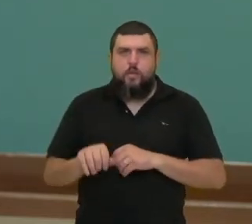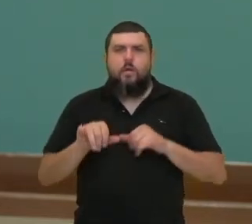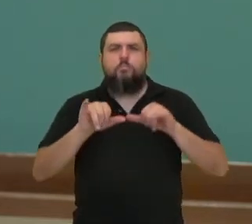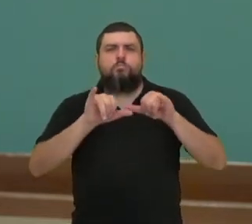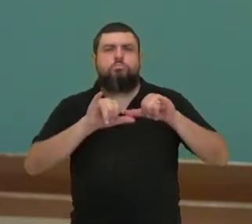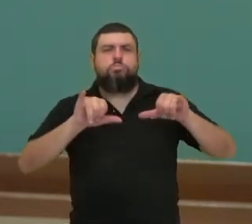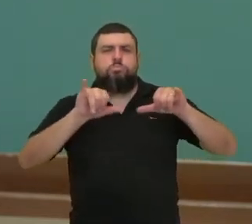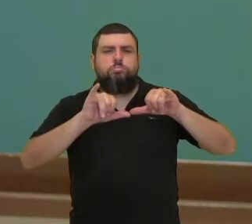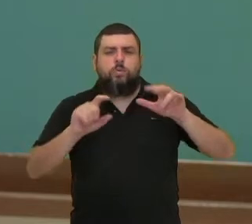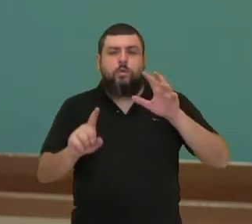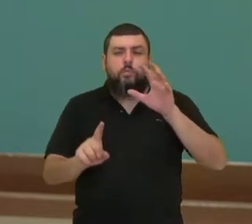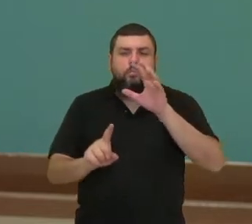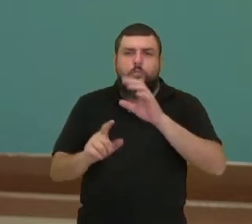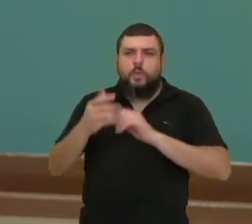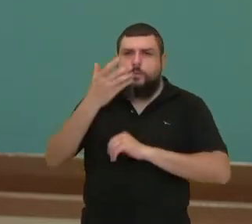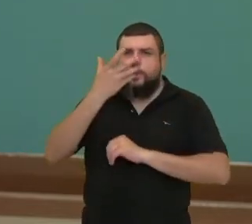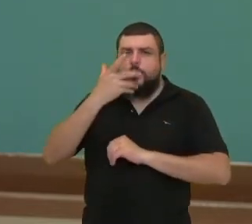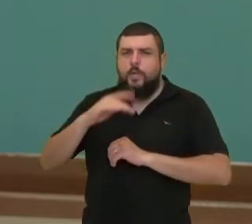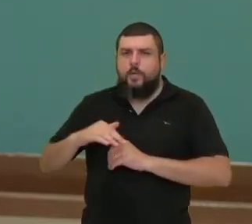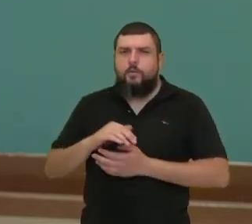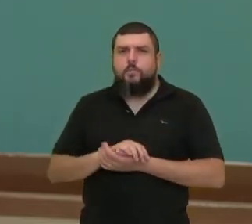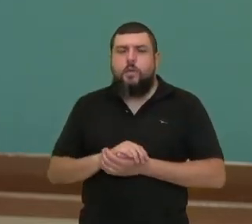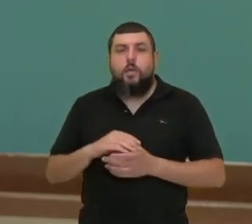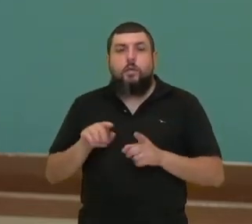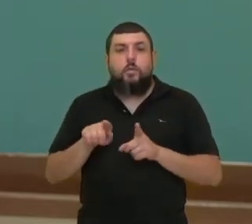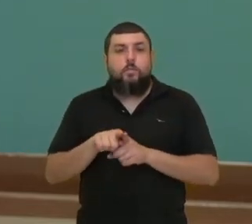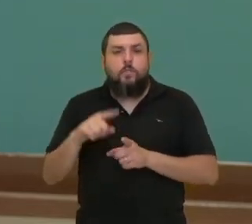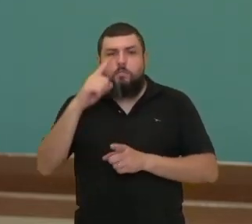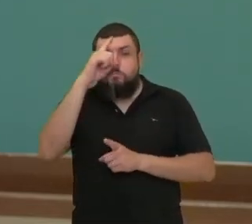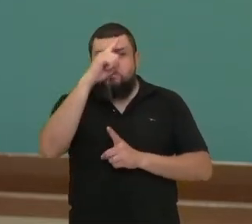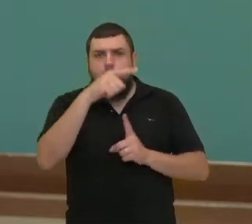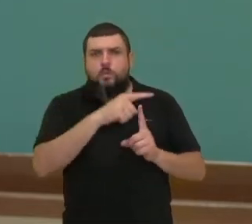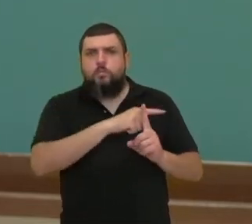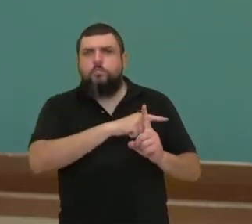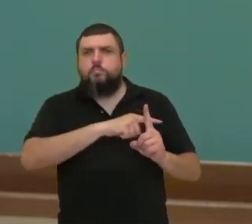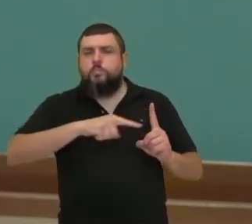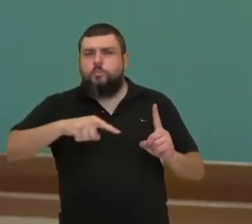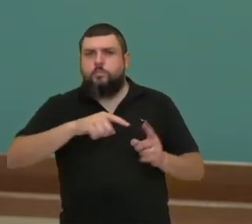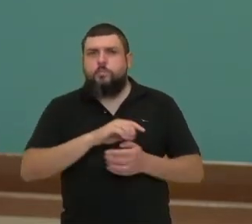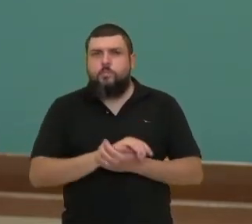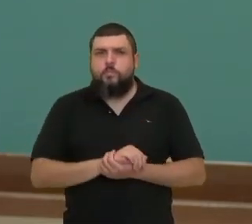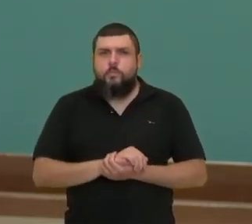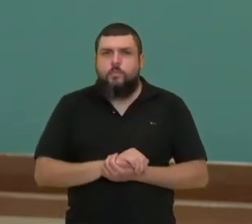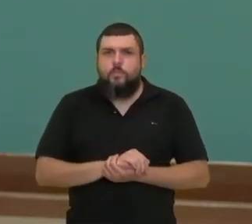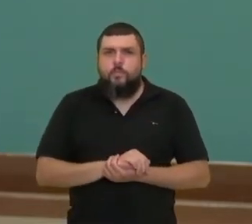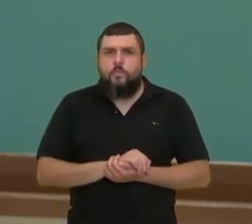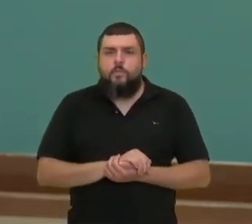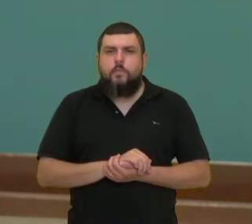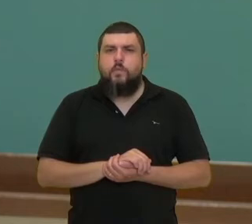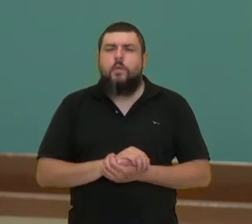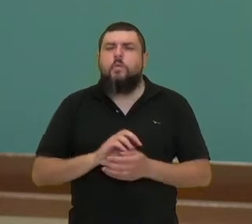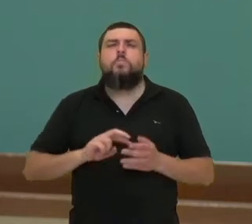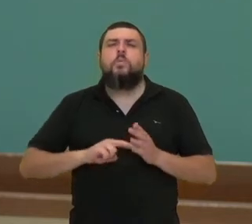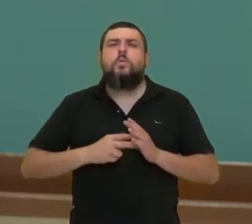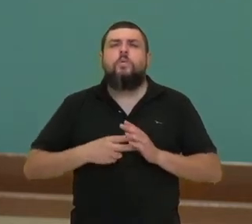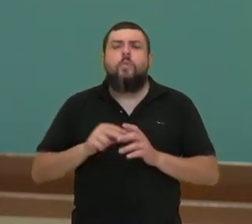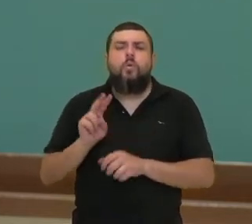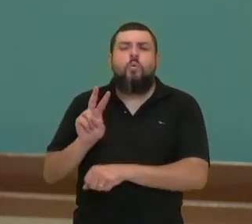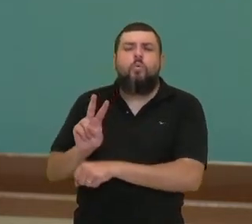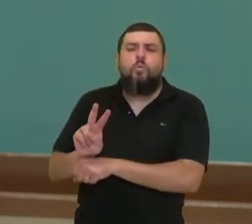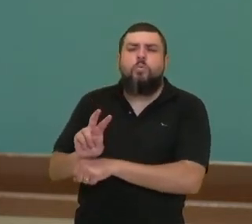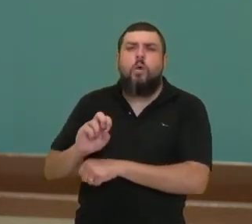infantil, restrição, quando você restringe, você proíbe ali, né? Proteção ou